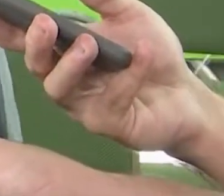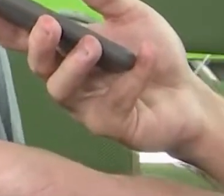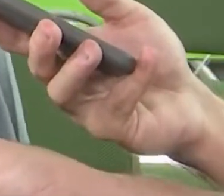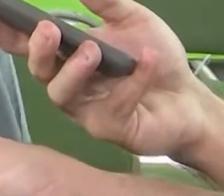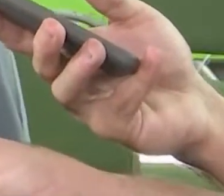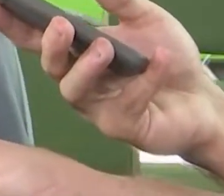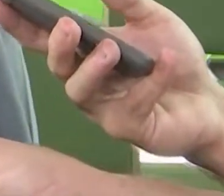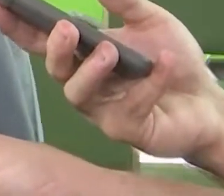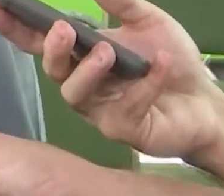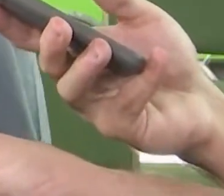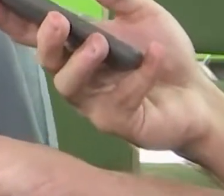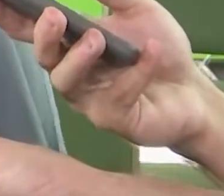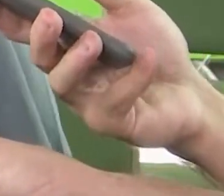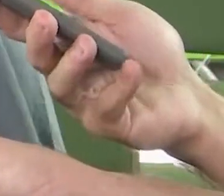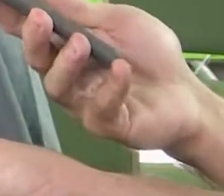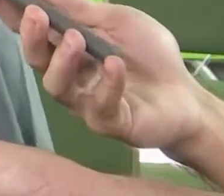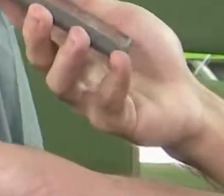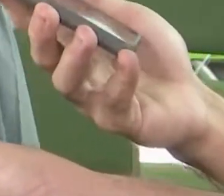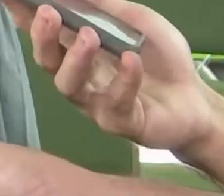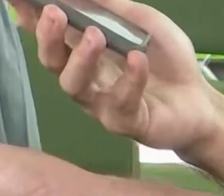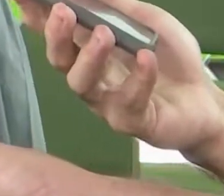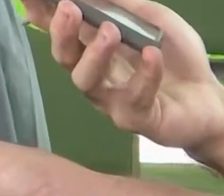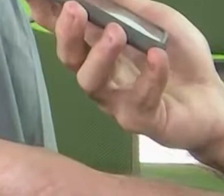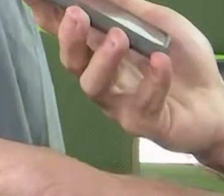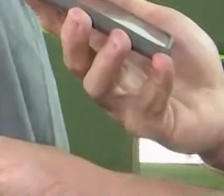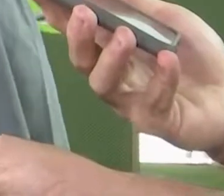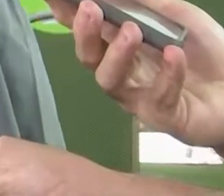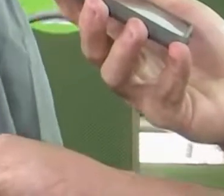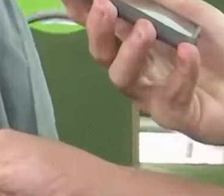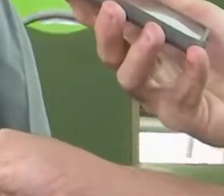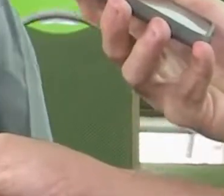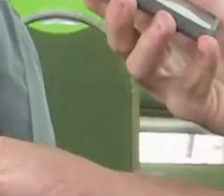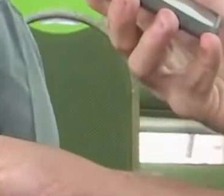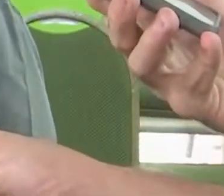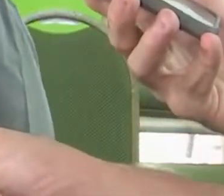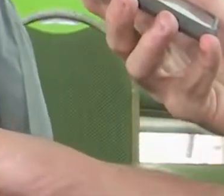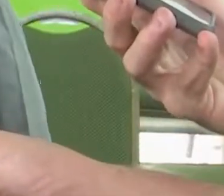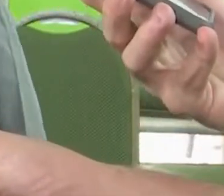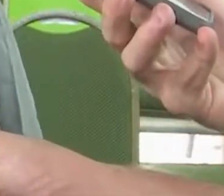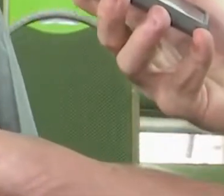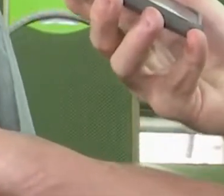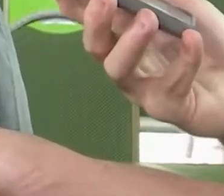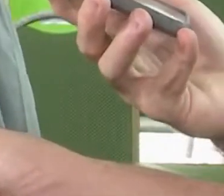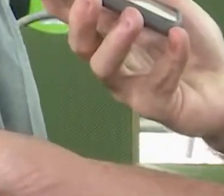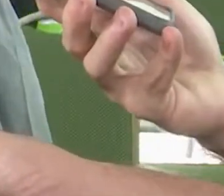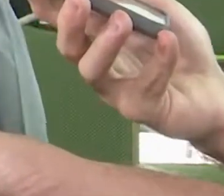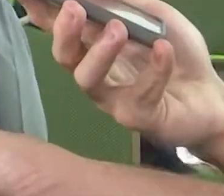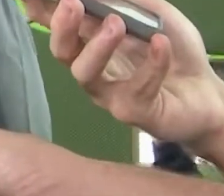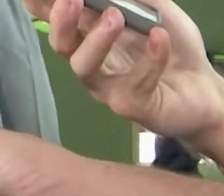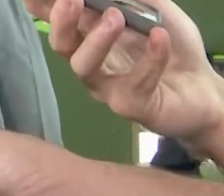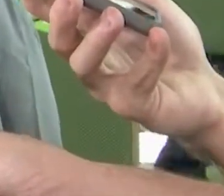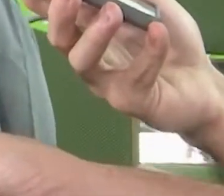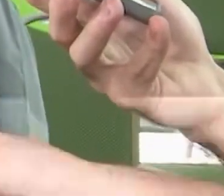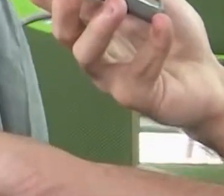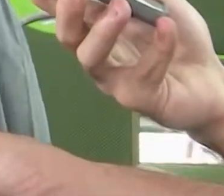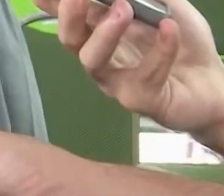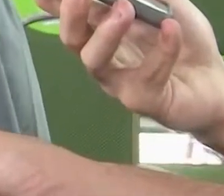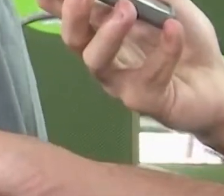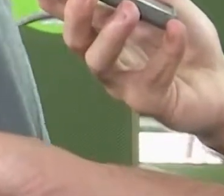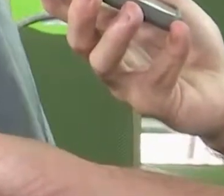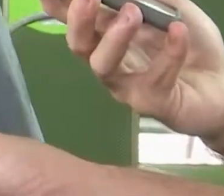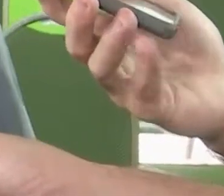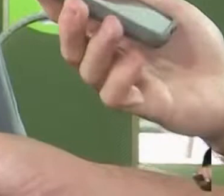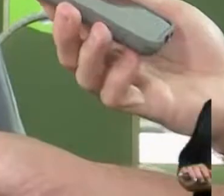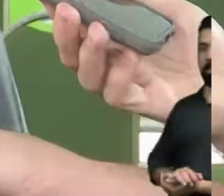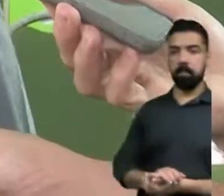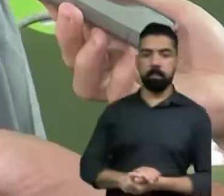vinha sendo discutido, debatendo há muitos anos e graças a Deus hoje a gente pode estar aqui efetivamente dando a possibilidade